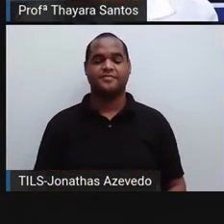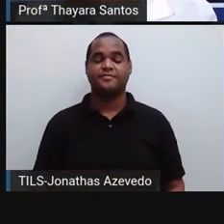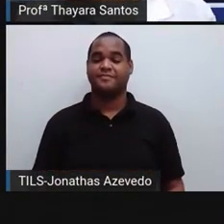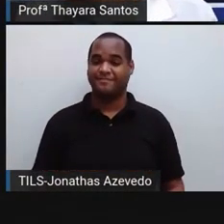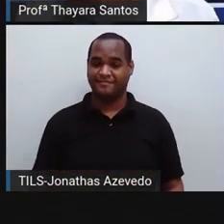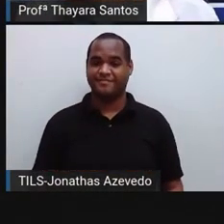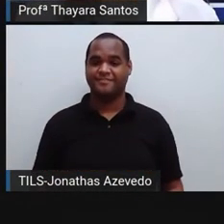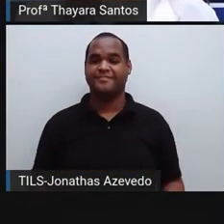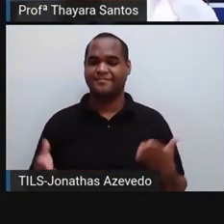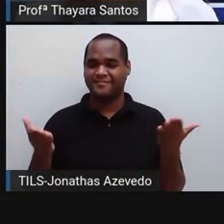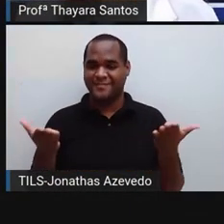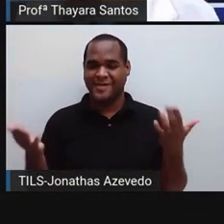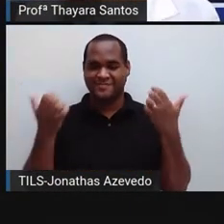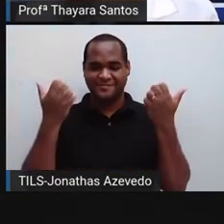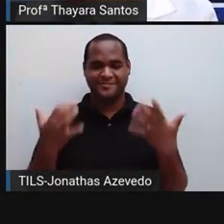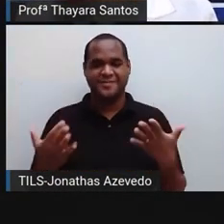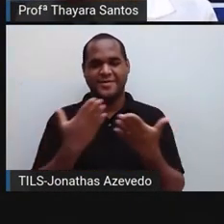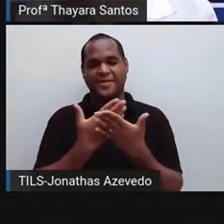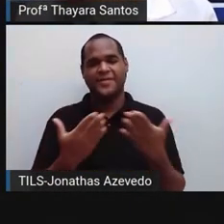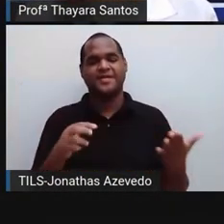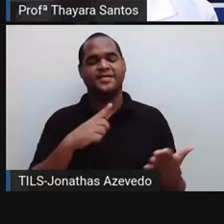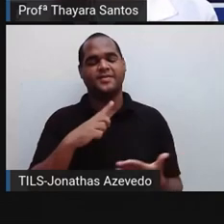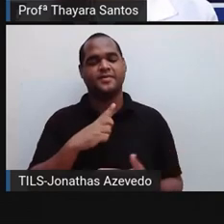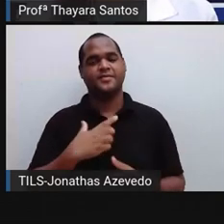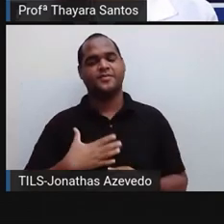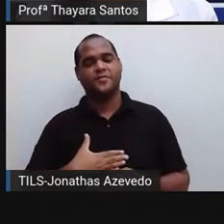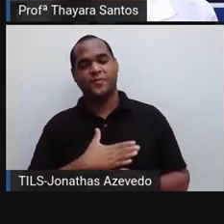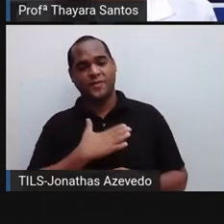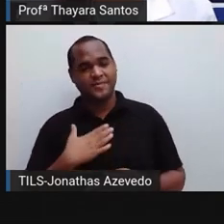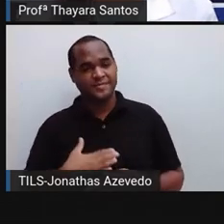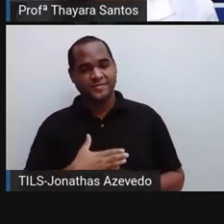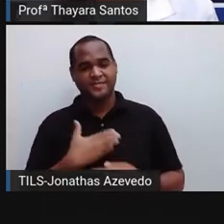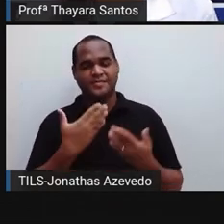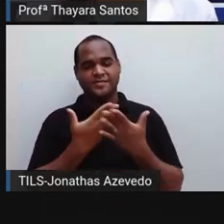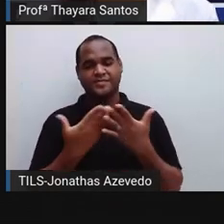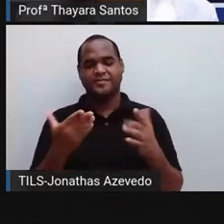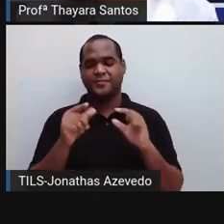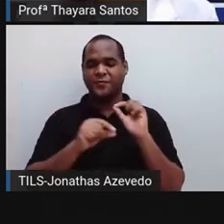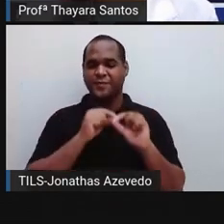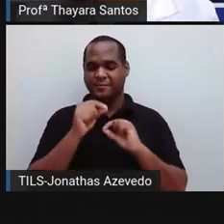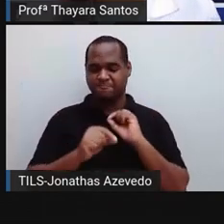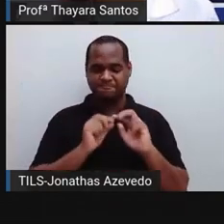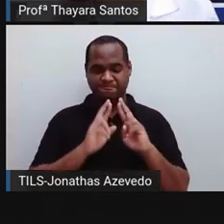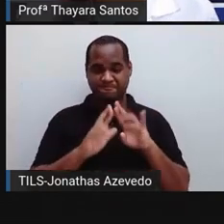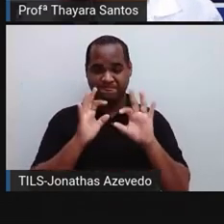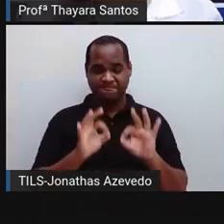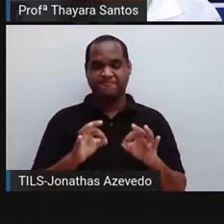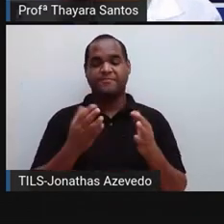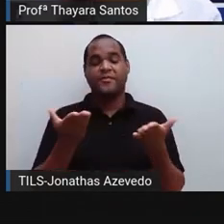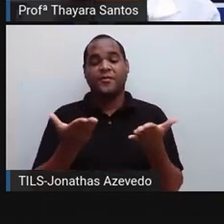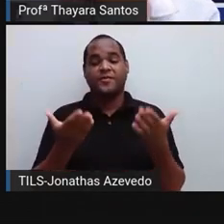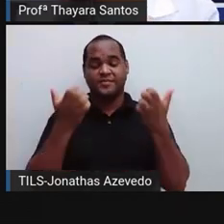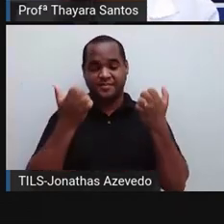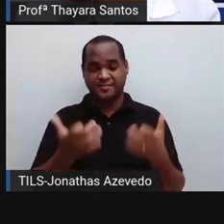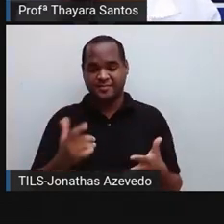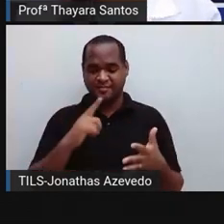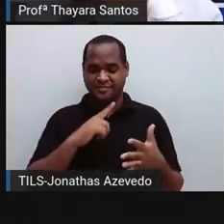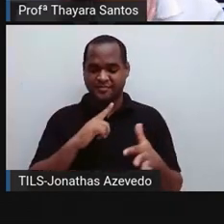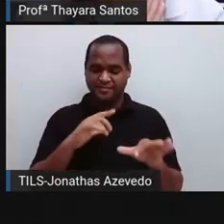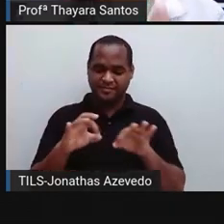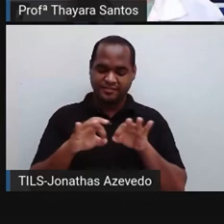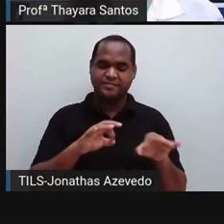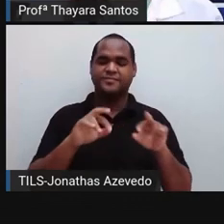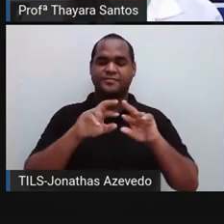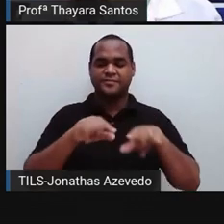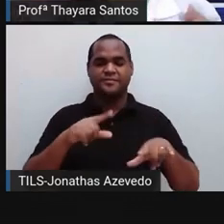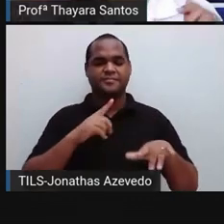E agora, chegou a hora que eu sei que vocês mais gostam aí do outro lado, que é a hora da atividade. E para hoje eu preparei uma atividade que para